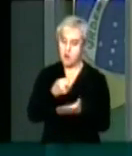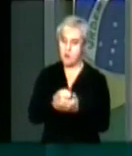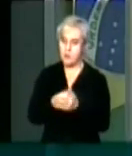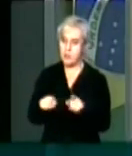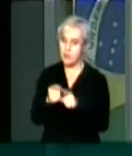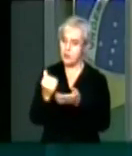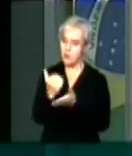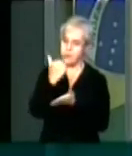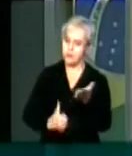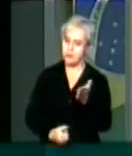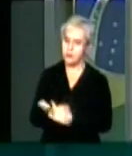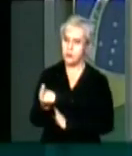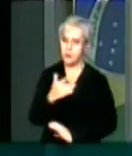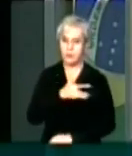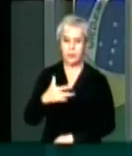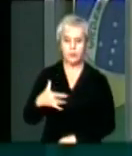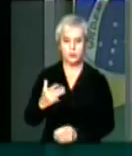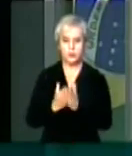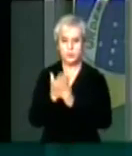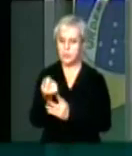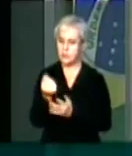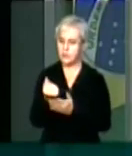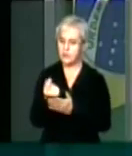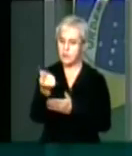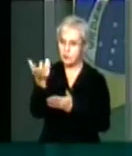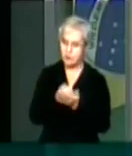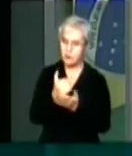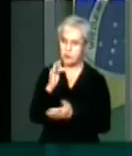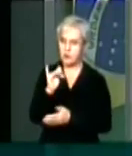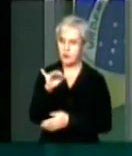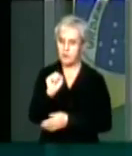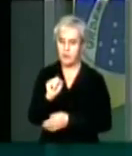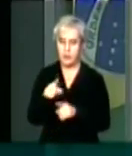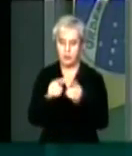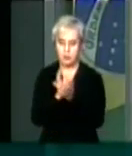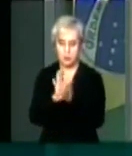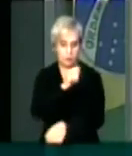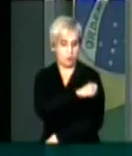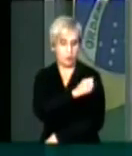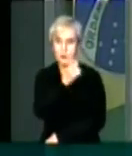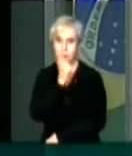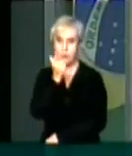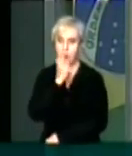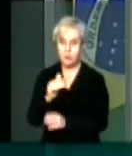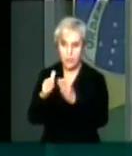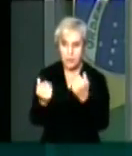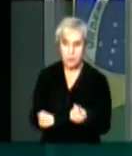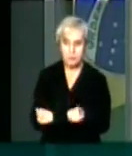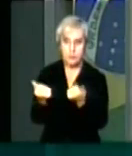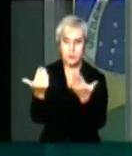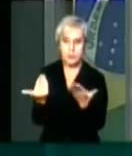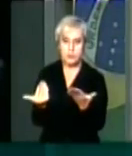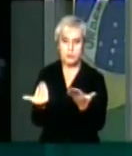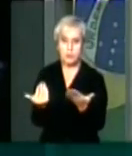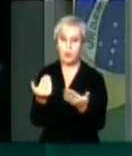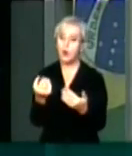cortando recursos na saúde através de verbas do FIES e que os estudantes não conseguem obter o seu empréstimo. Ou por